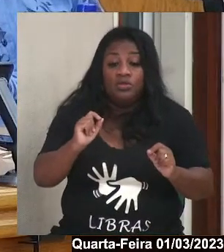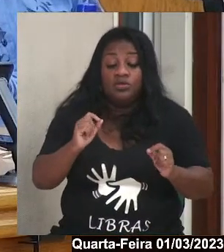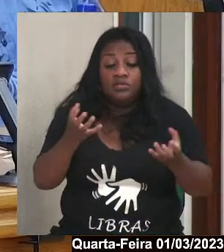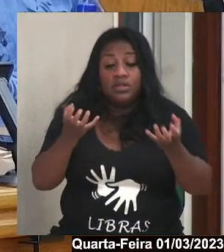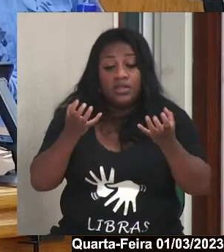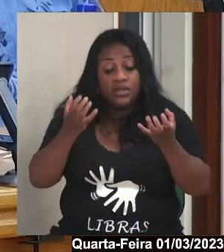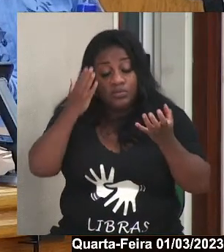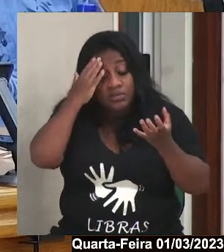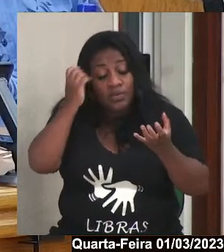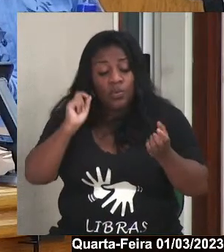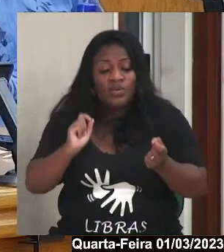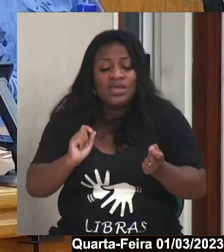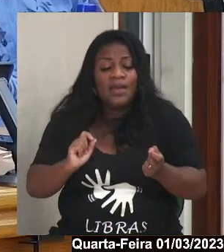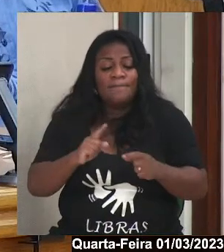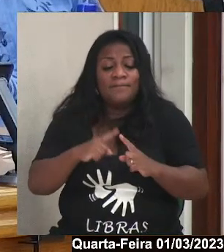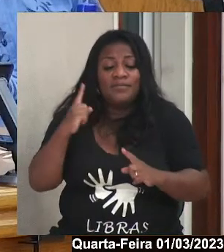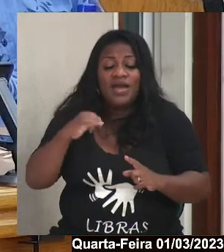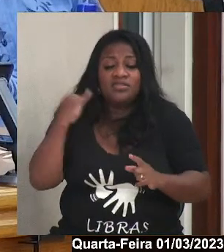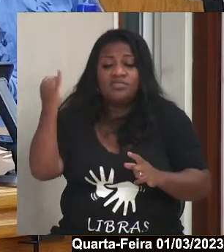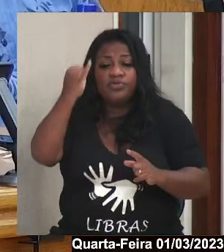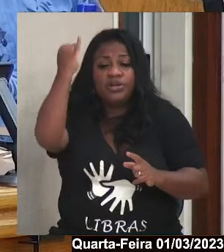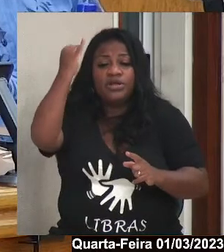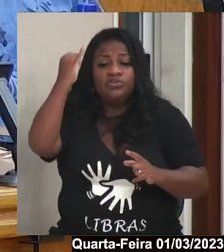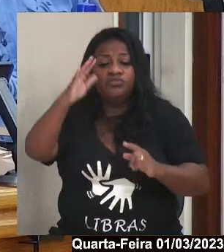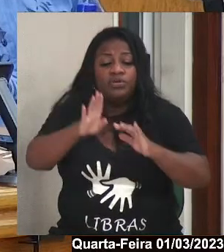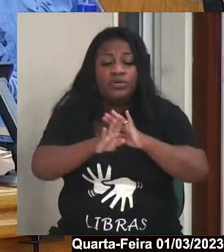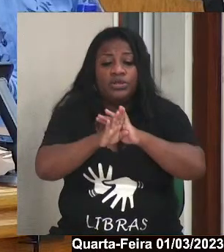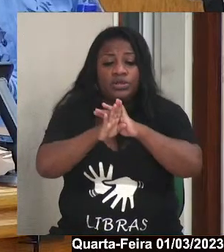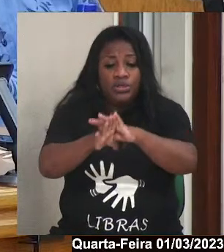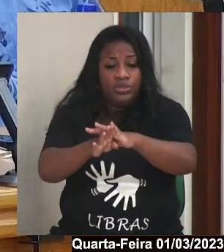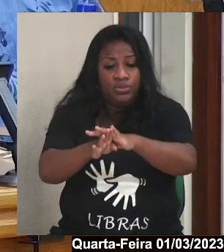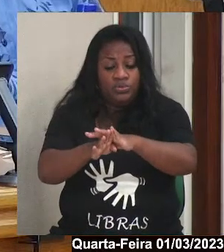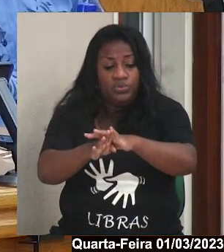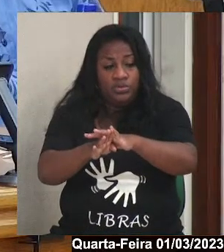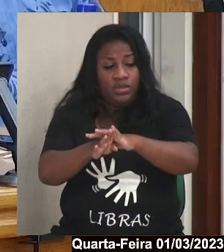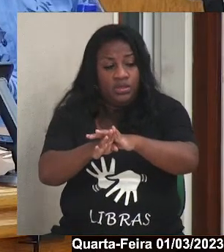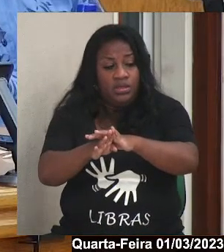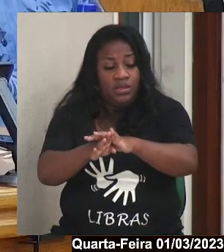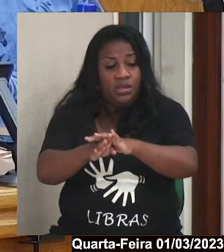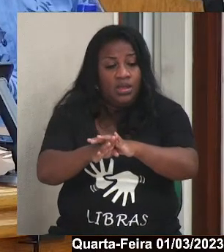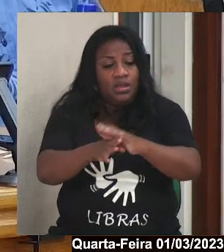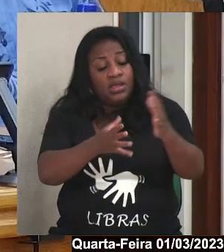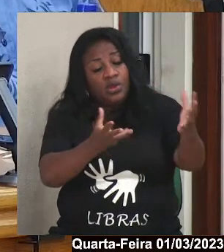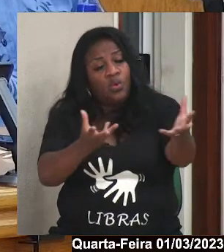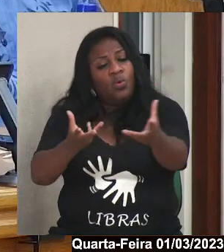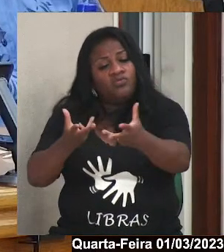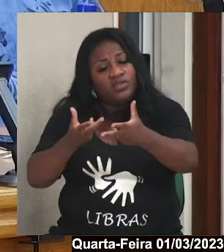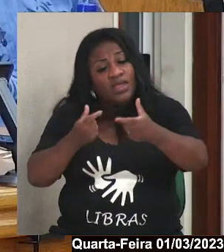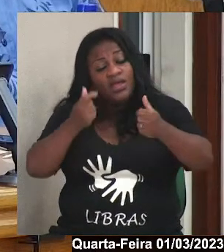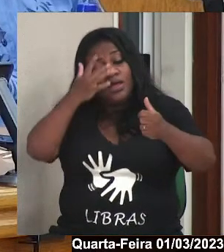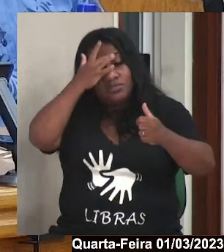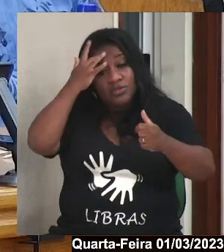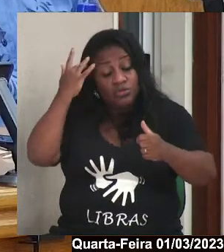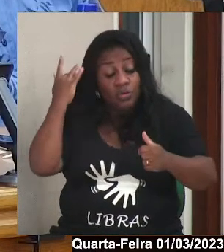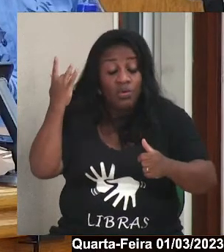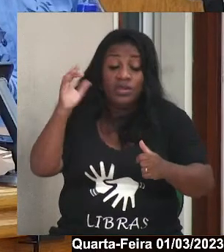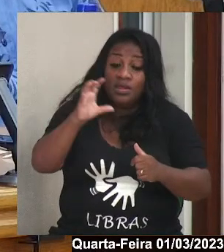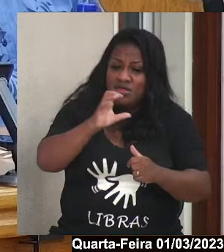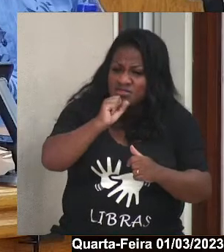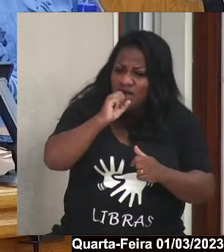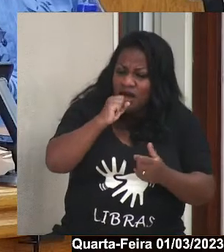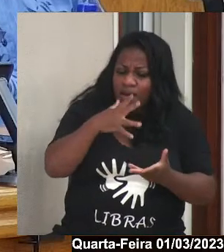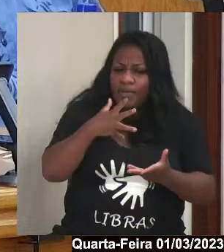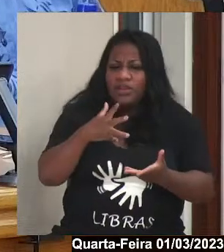que as pessoas entenderem como prioridade em cada bairro. Então, é muito importante, senhor presidente, que as pessoas participem dessas plenárias, porque sabe